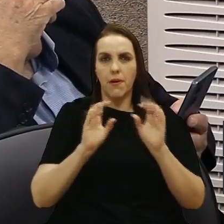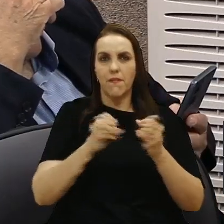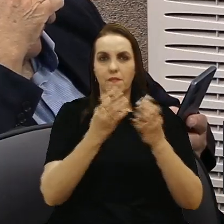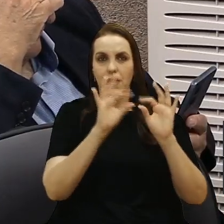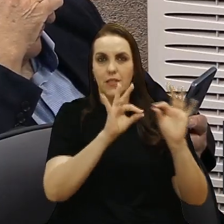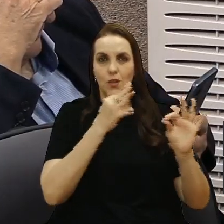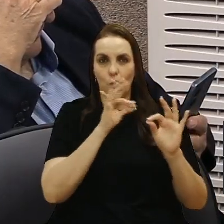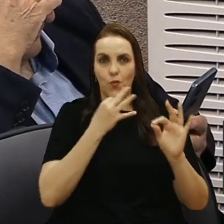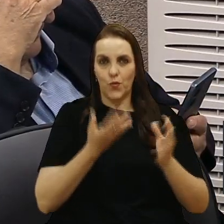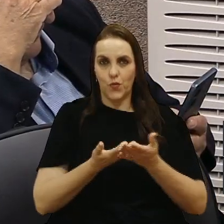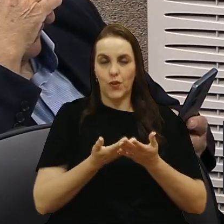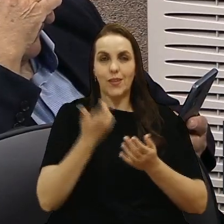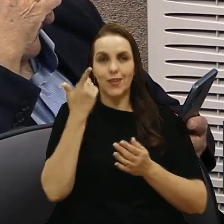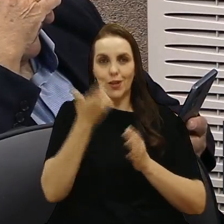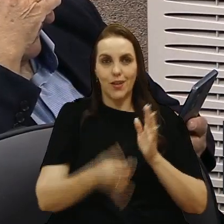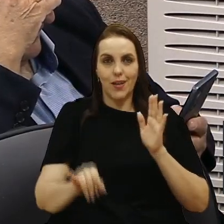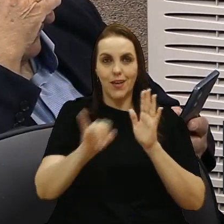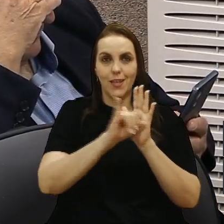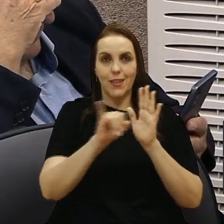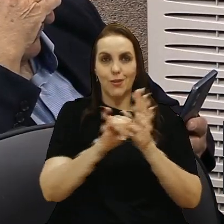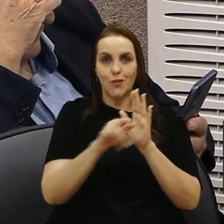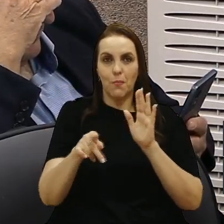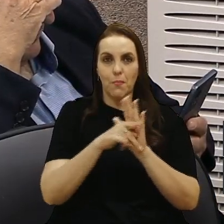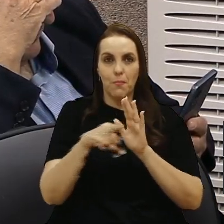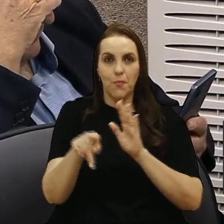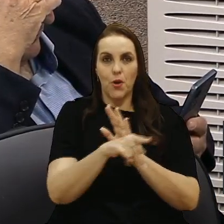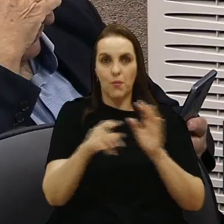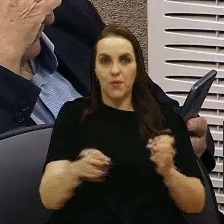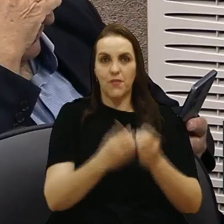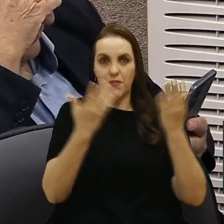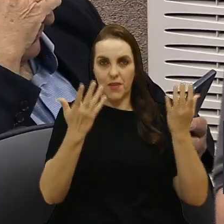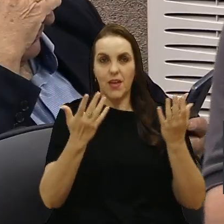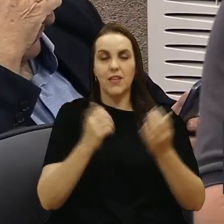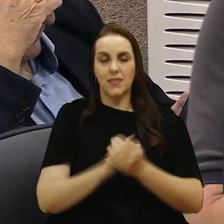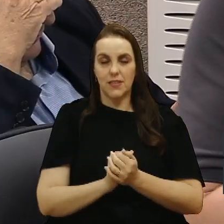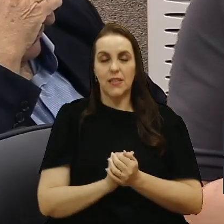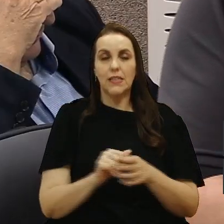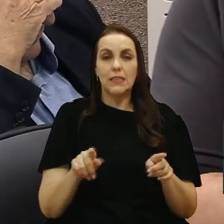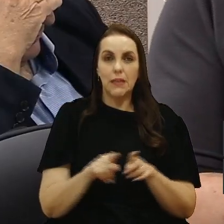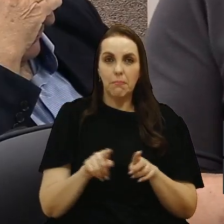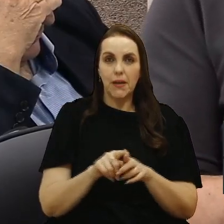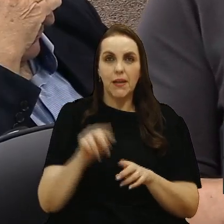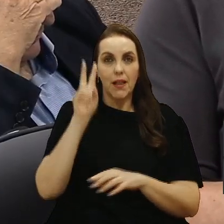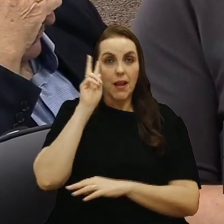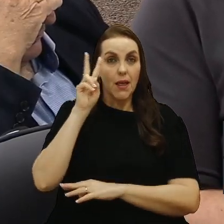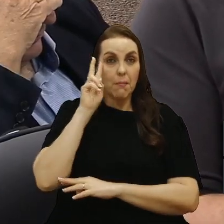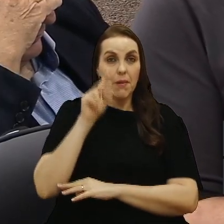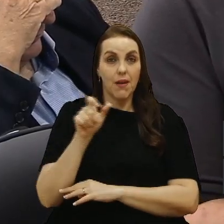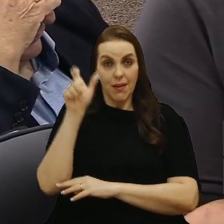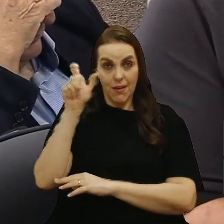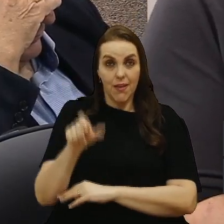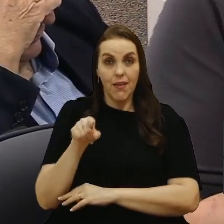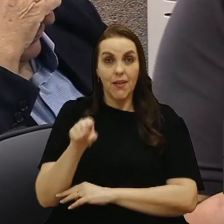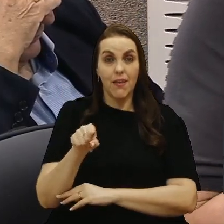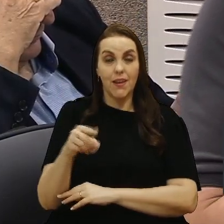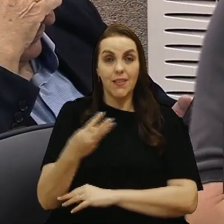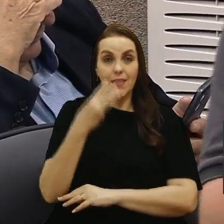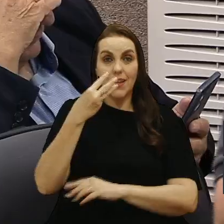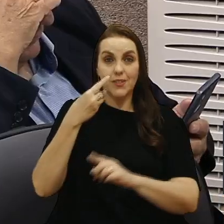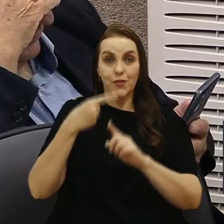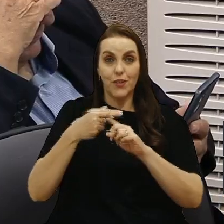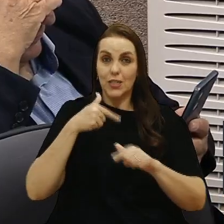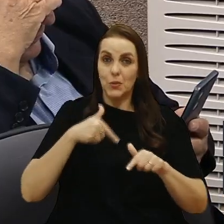onde trouxesse de novo a identidade da festa, a essência dela. E também lembrar que o Fernando Bertotto, por 3 edições, fez um